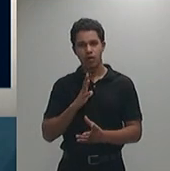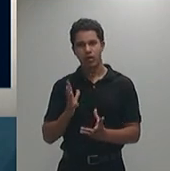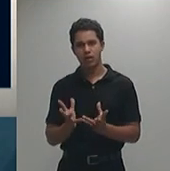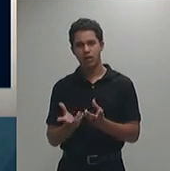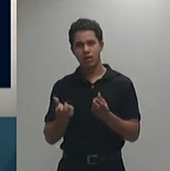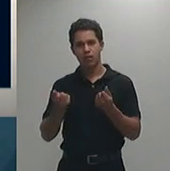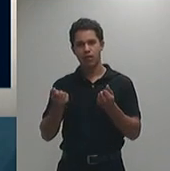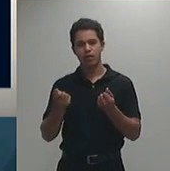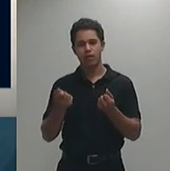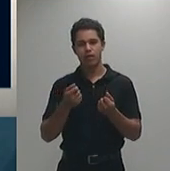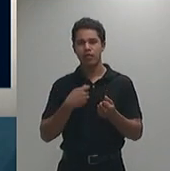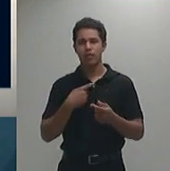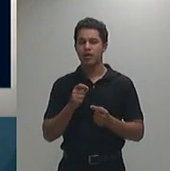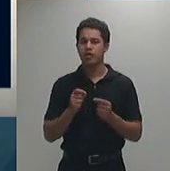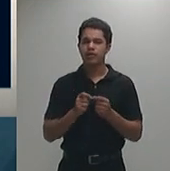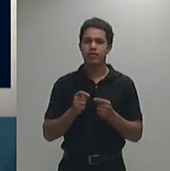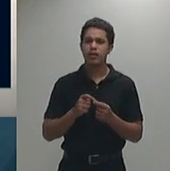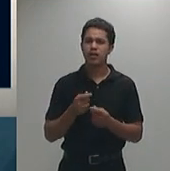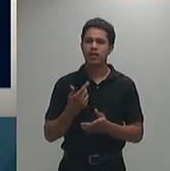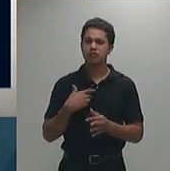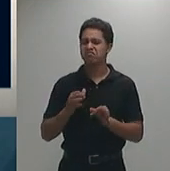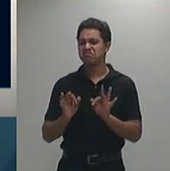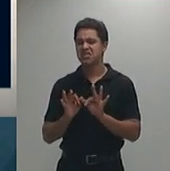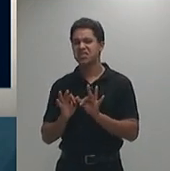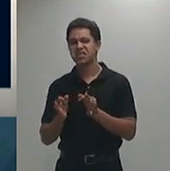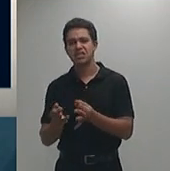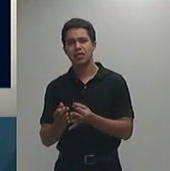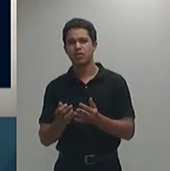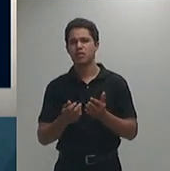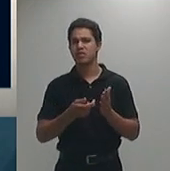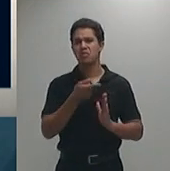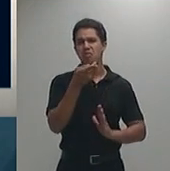apenas no plano teórico